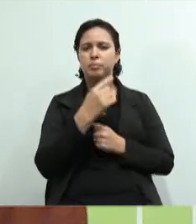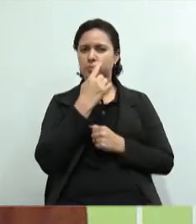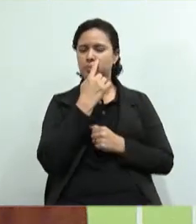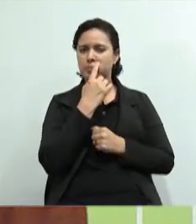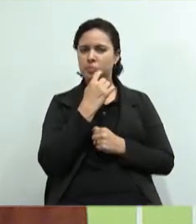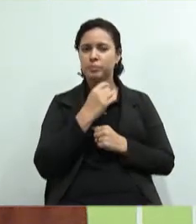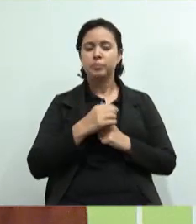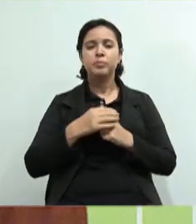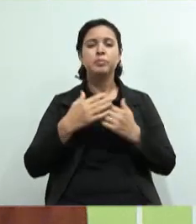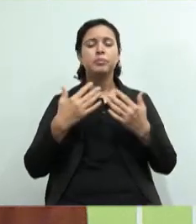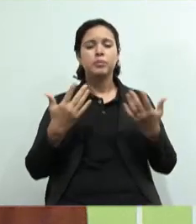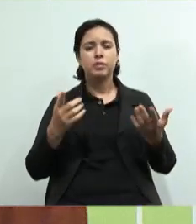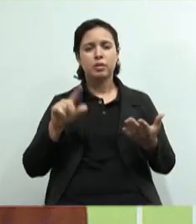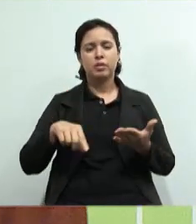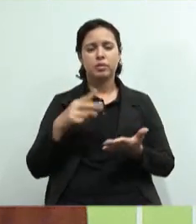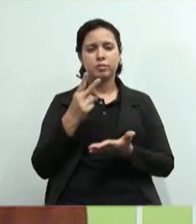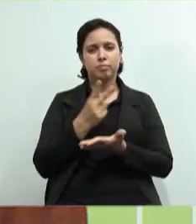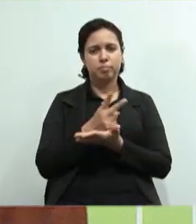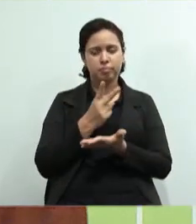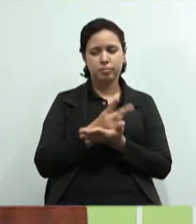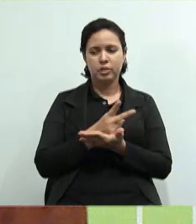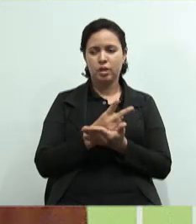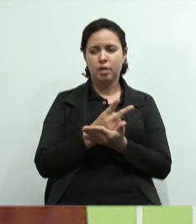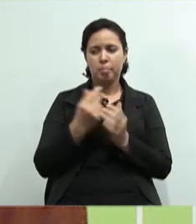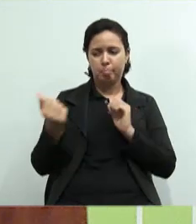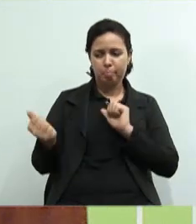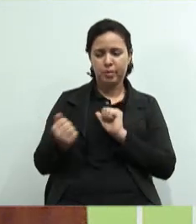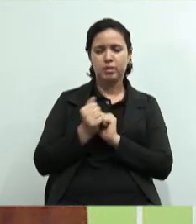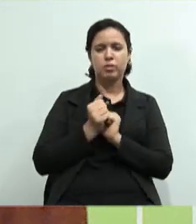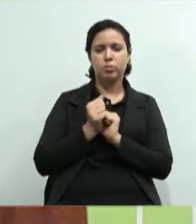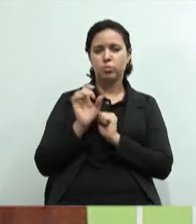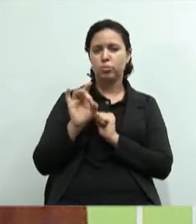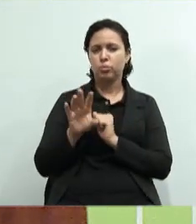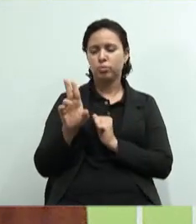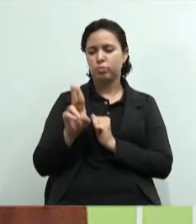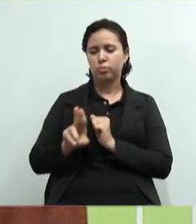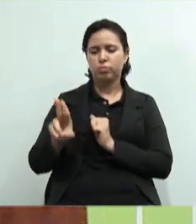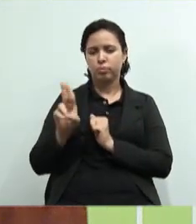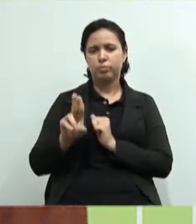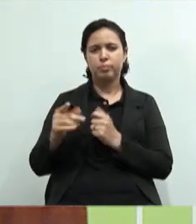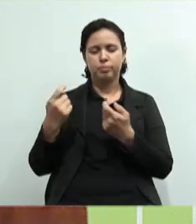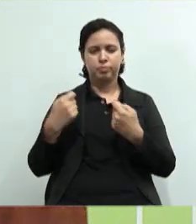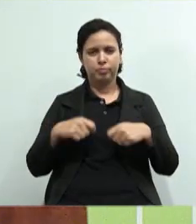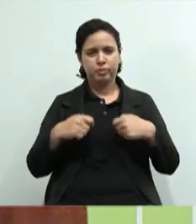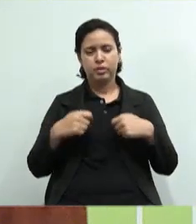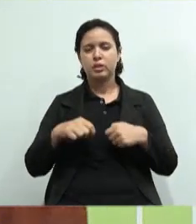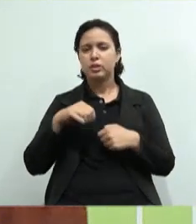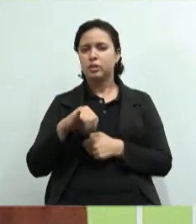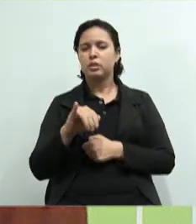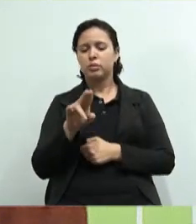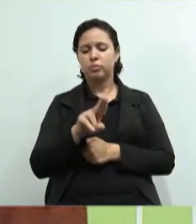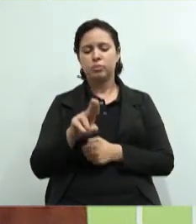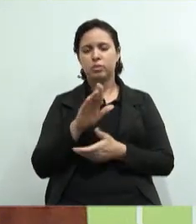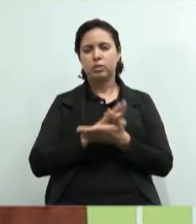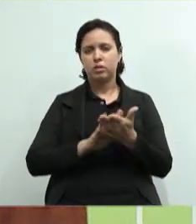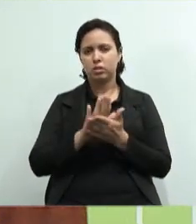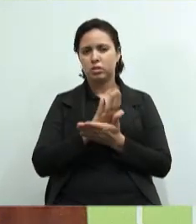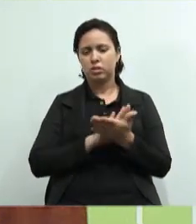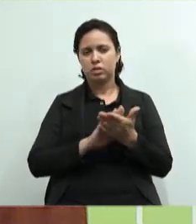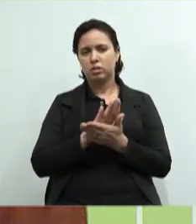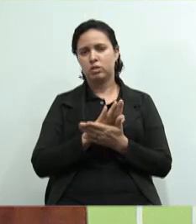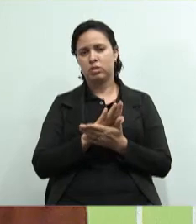isso, a ideia é de manter por perto apenas o que é útil, o que é necessário. Se não for útil, então